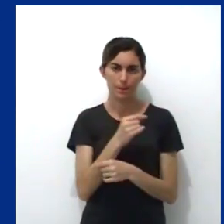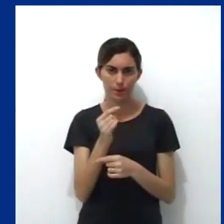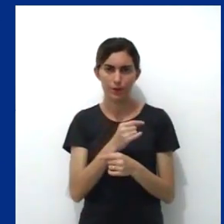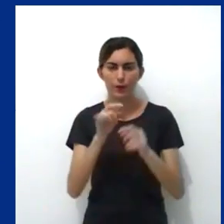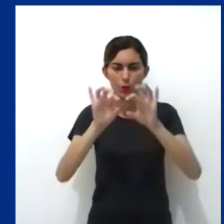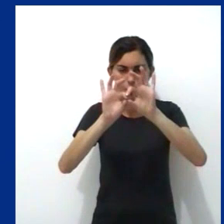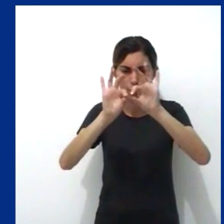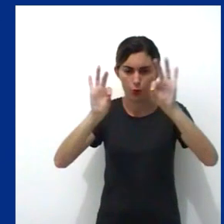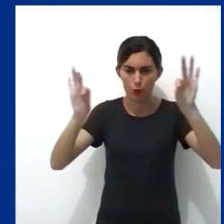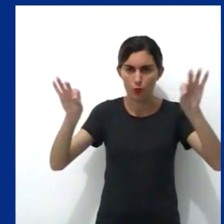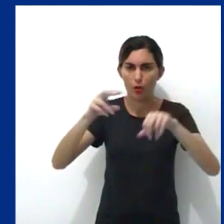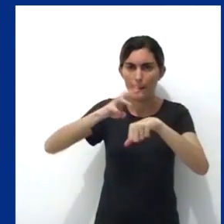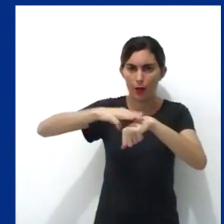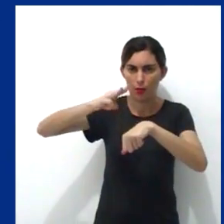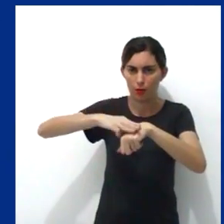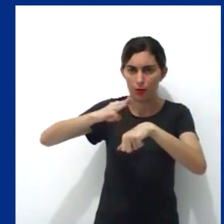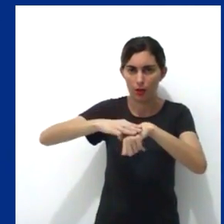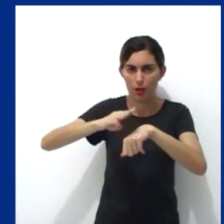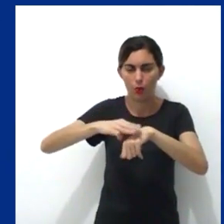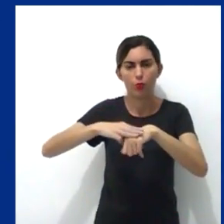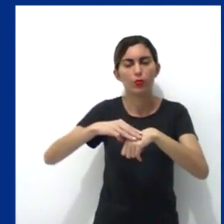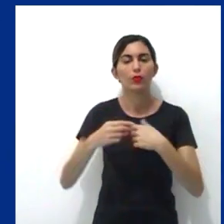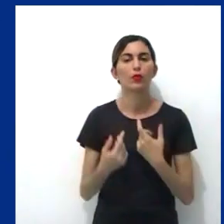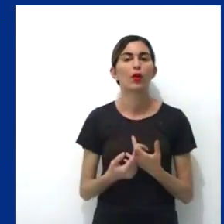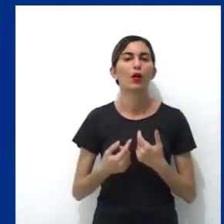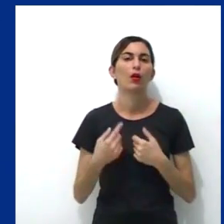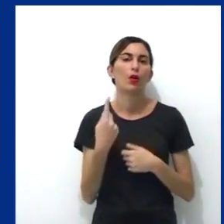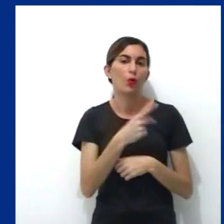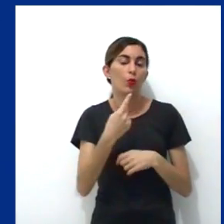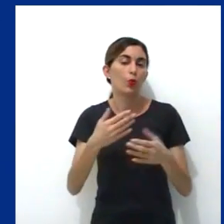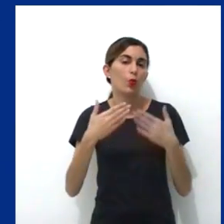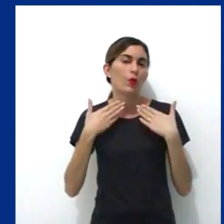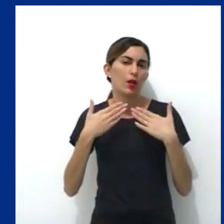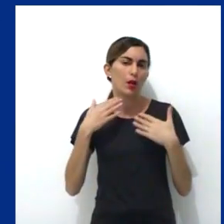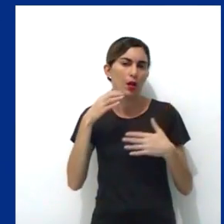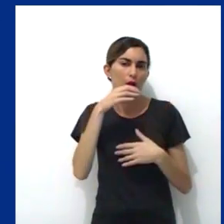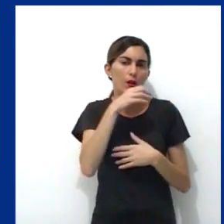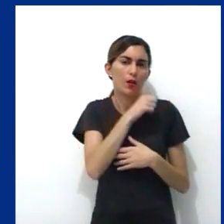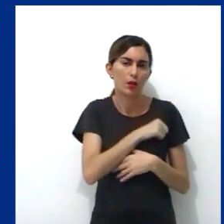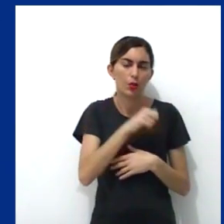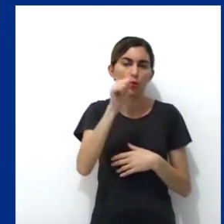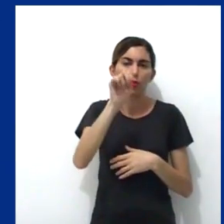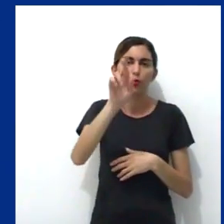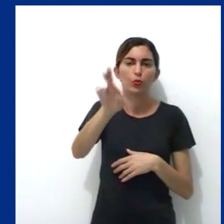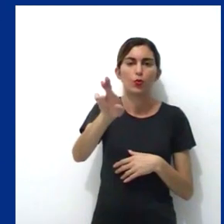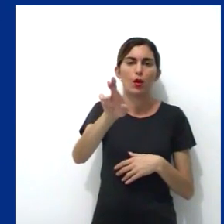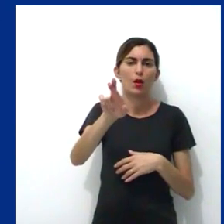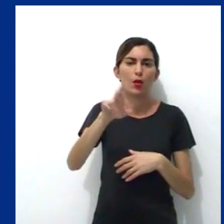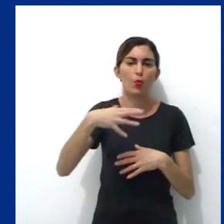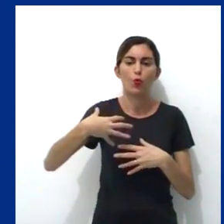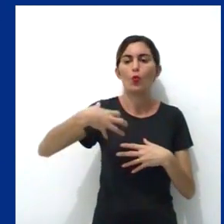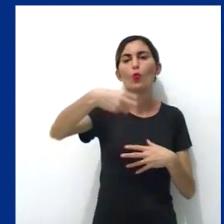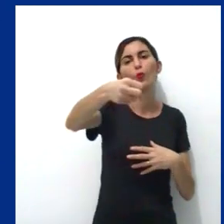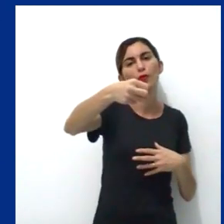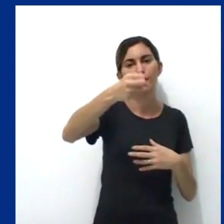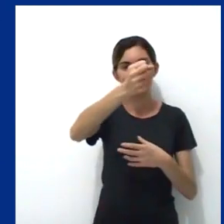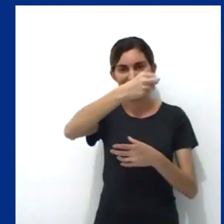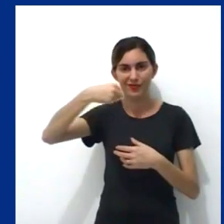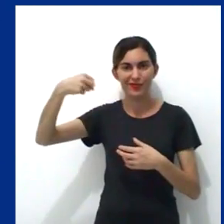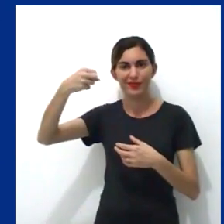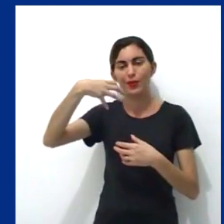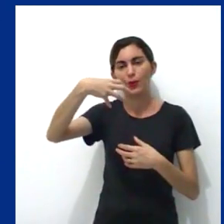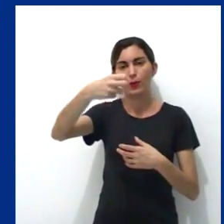vai estar o líquido com uma baixa temperatura. E aí o ar que está dentro do congelador, quando entra em contato com o